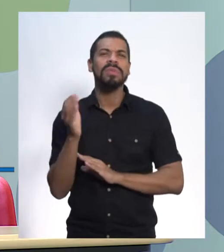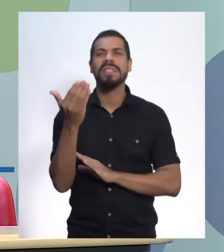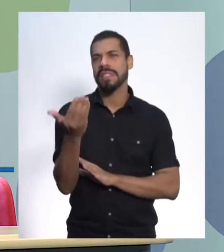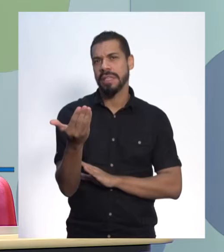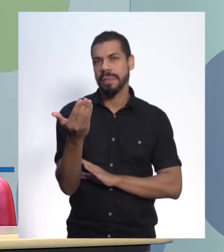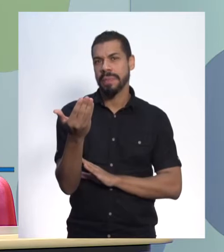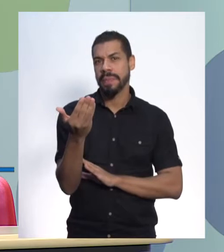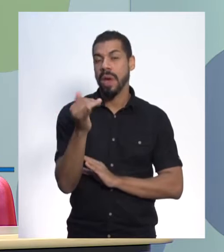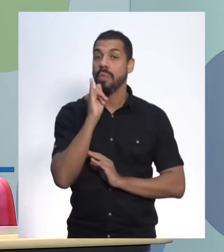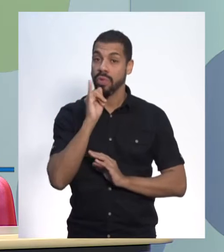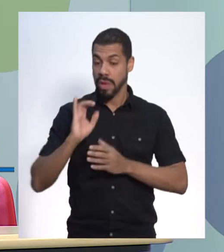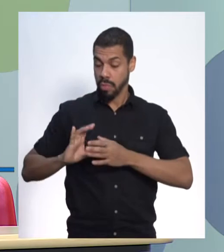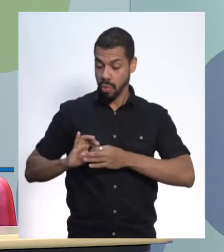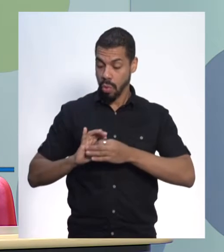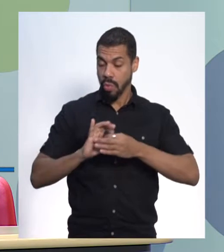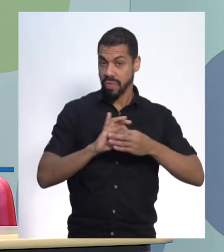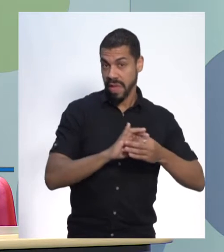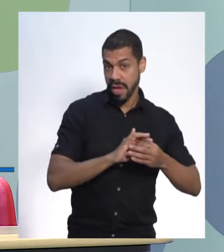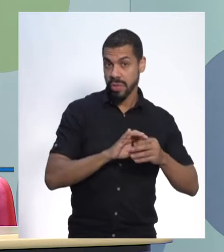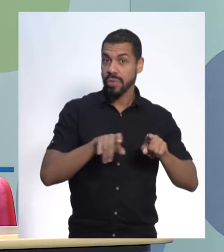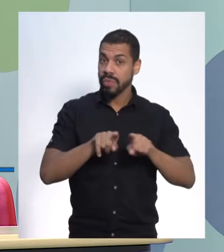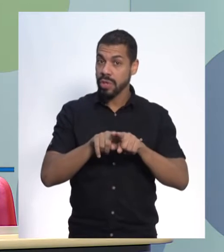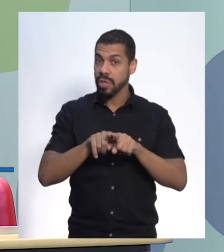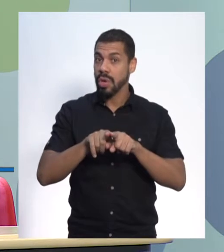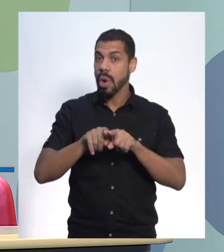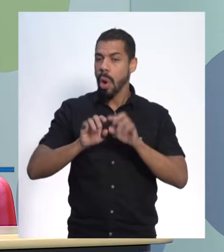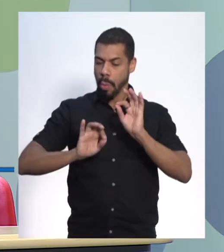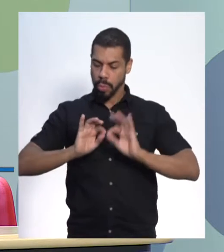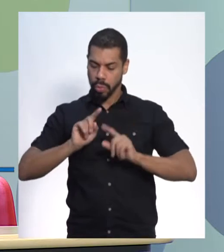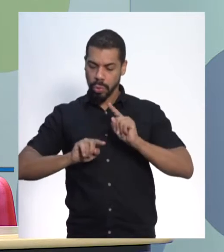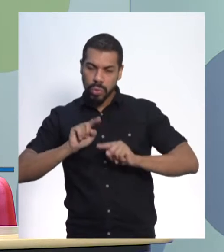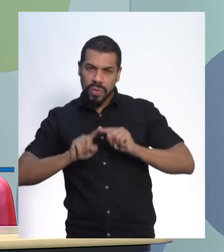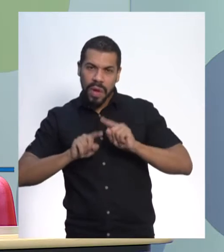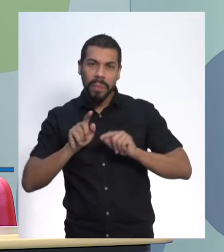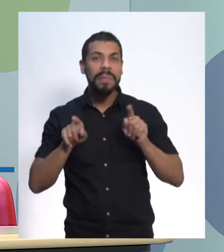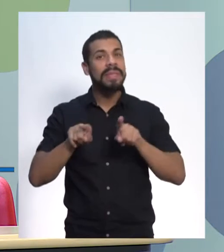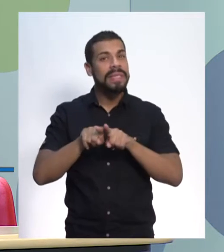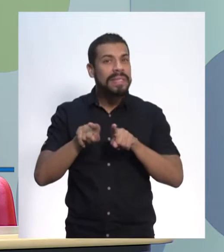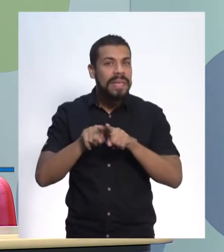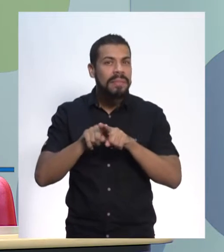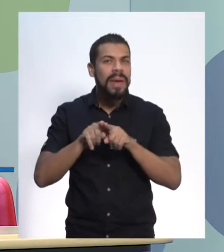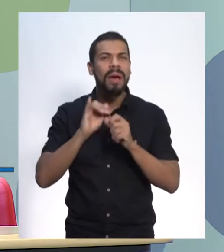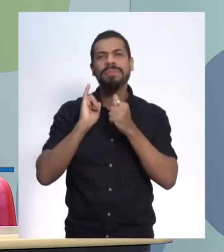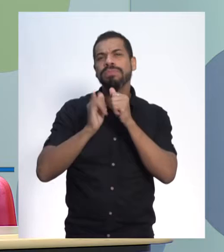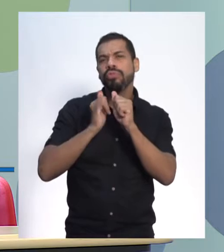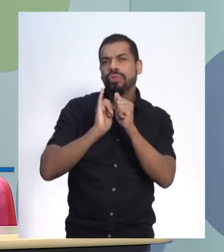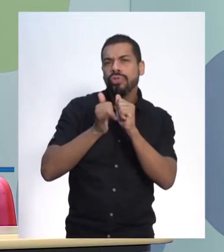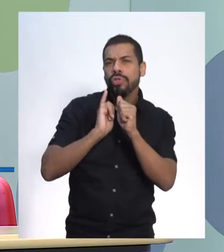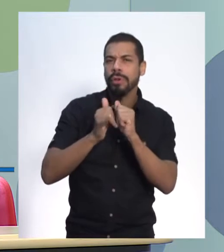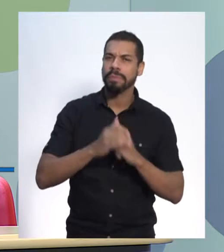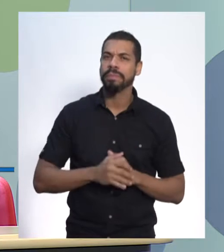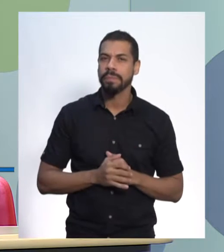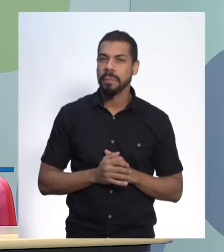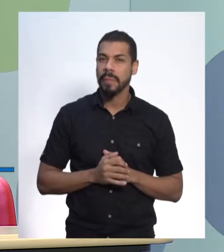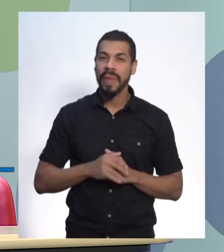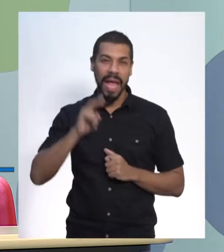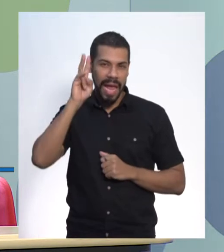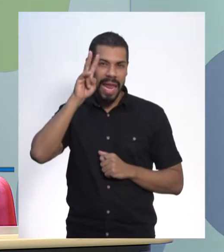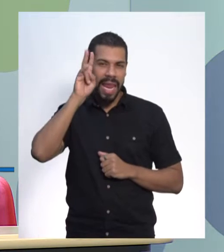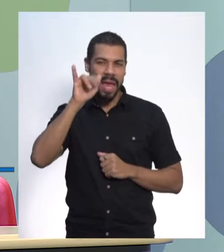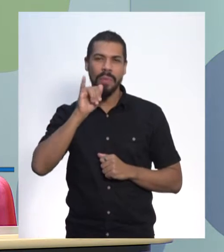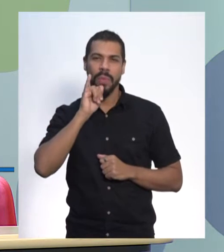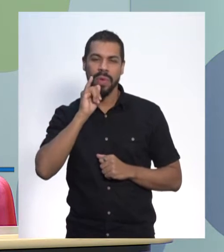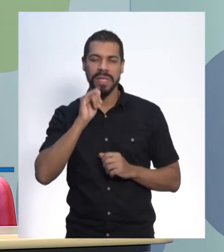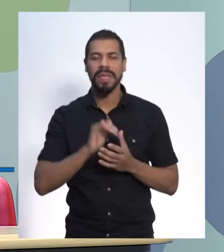Porque tem um contexto de produção e tem um contexto de recepção. E a leitura das pessoas acabam sendo outras, né? Leandro Carnal, por exemplo,